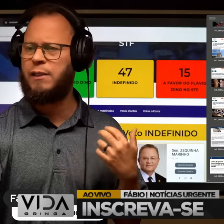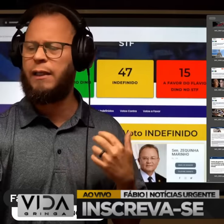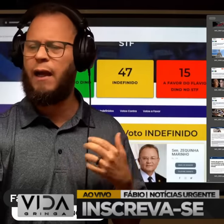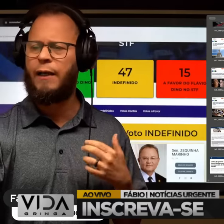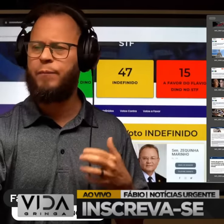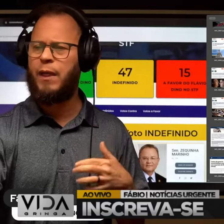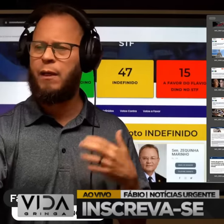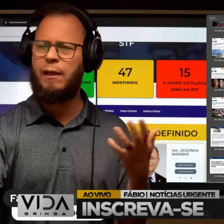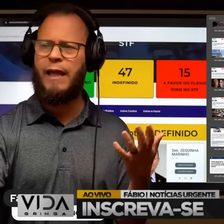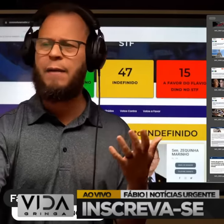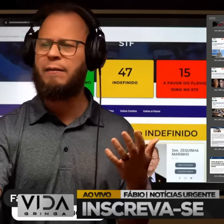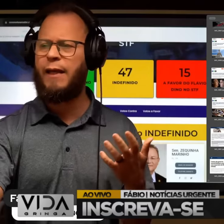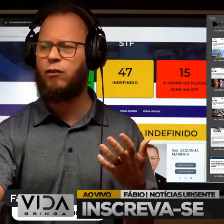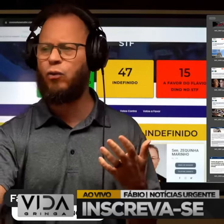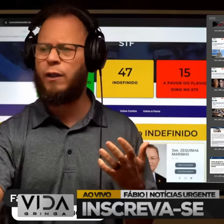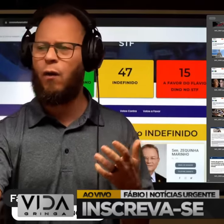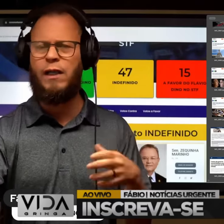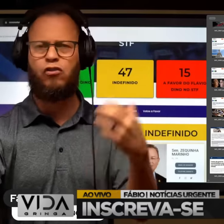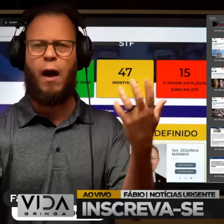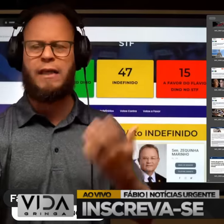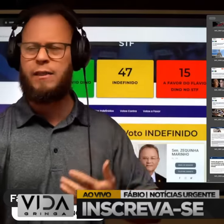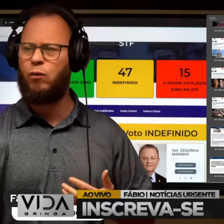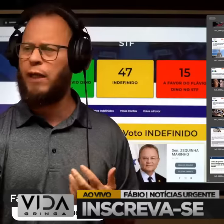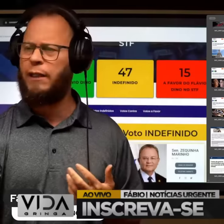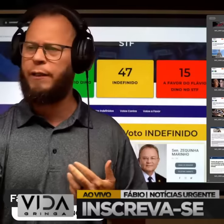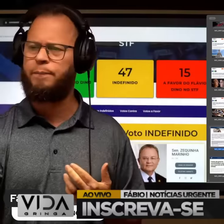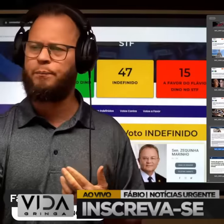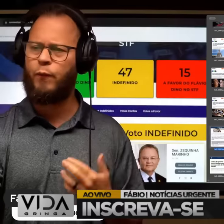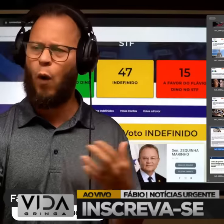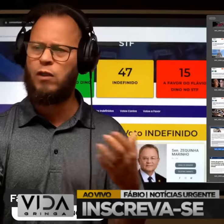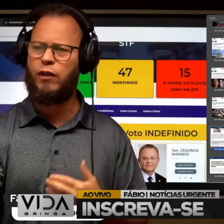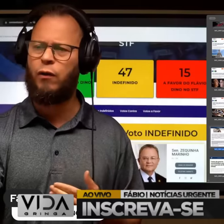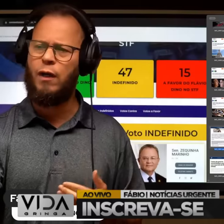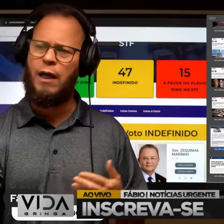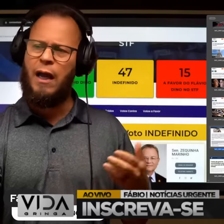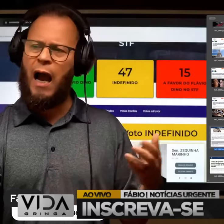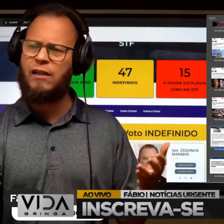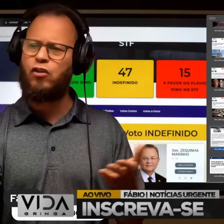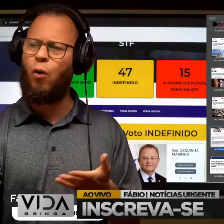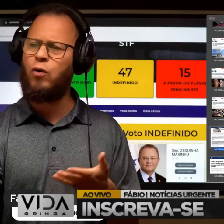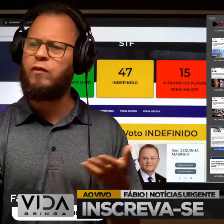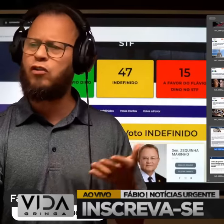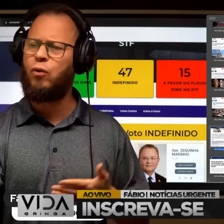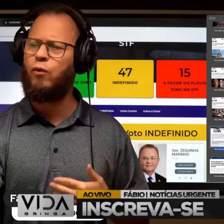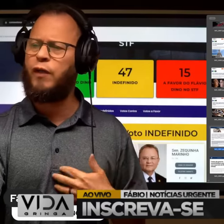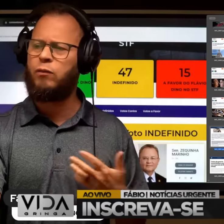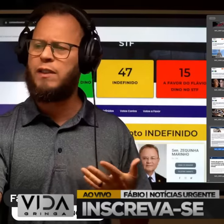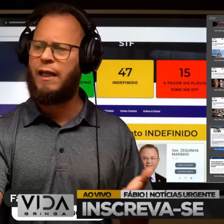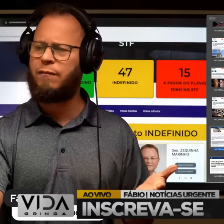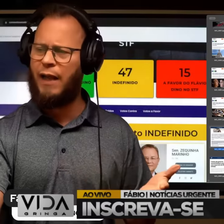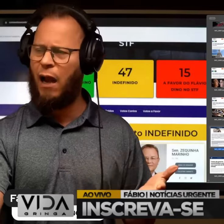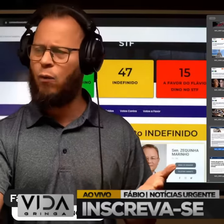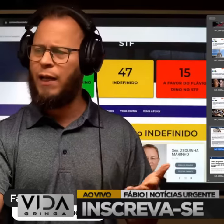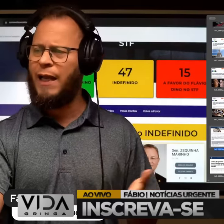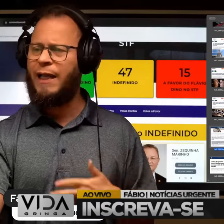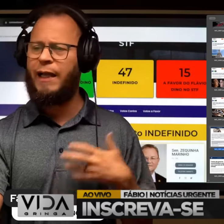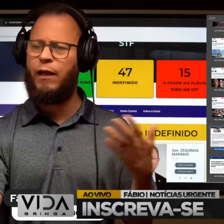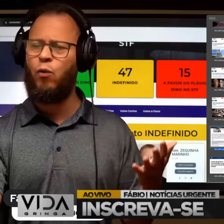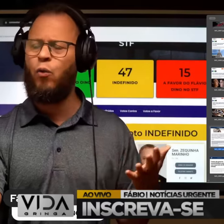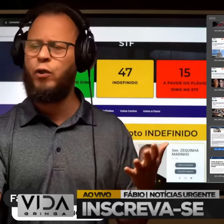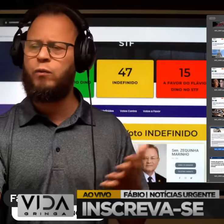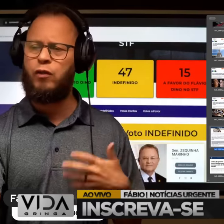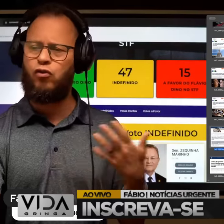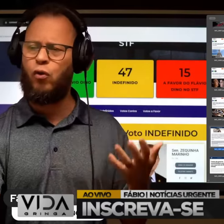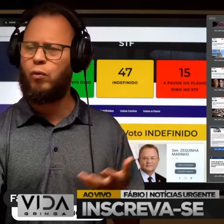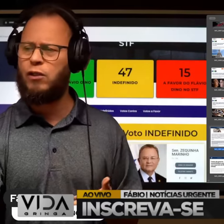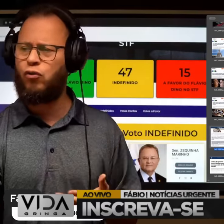falo assim, cara, leia a matéria toda. Olha só a segunda linha. Olha isso aqui, ó. As contas do governo central, que